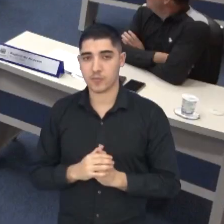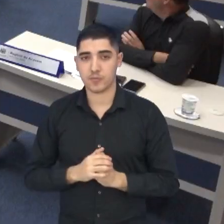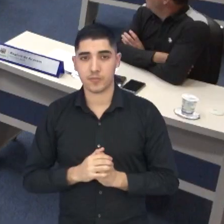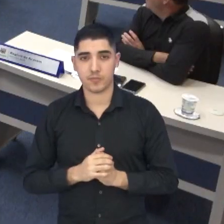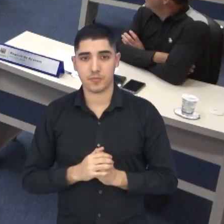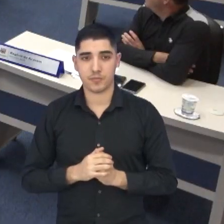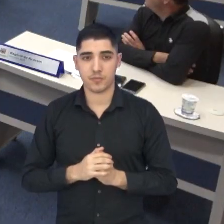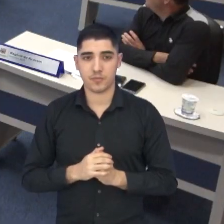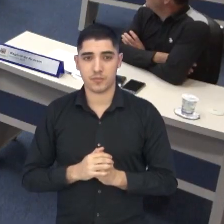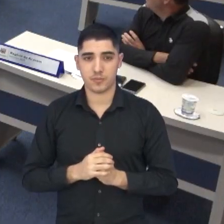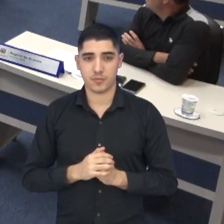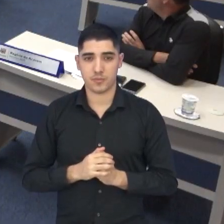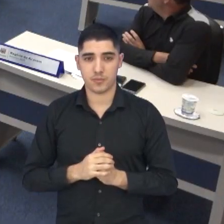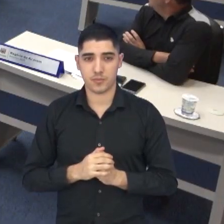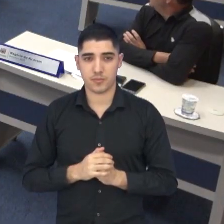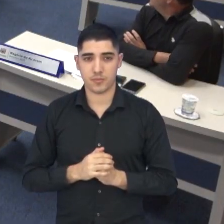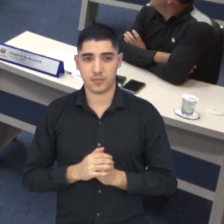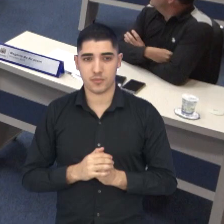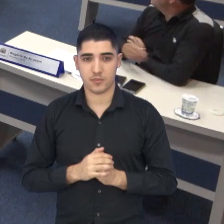manifestem.